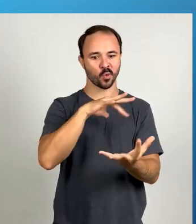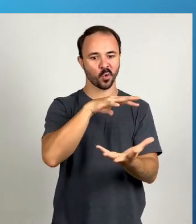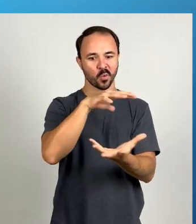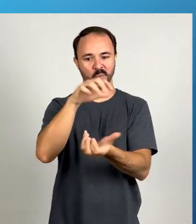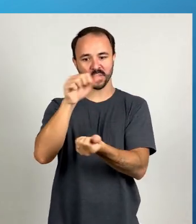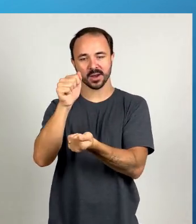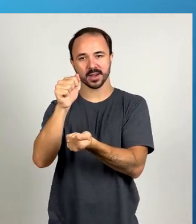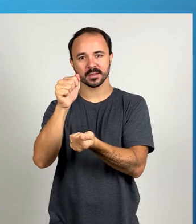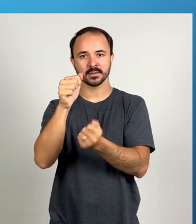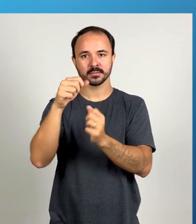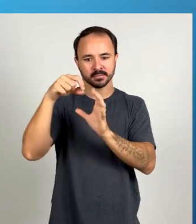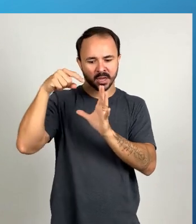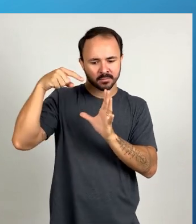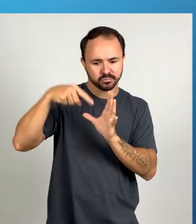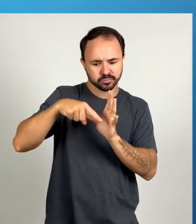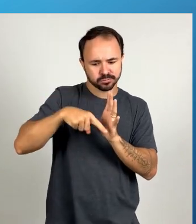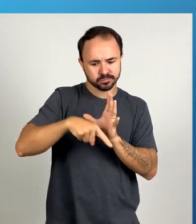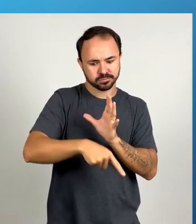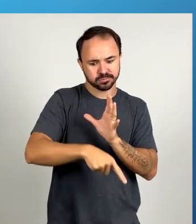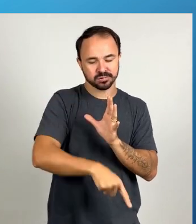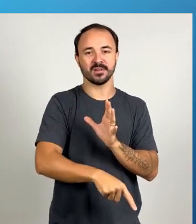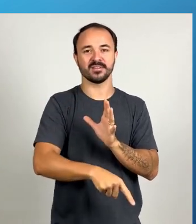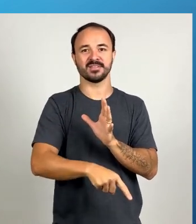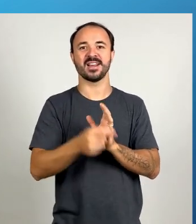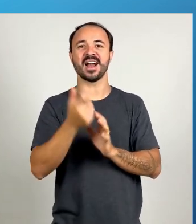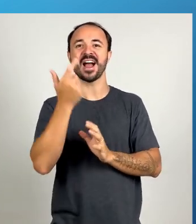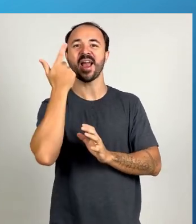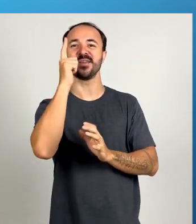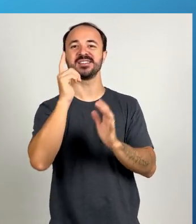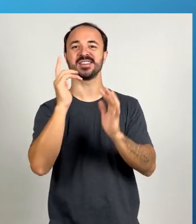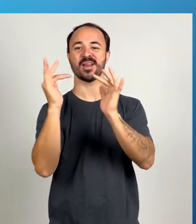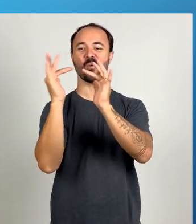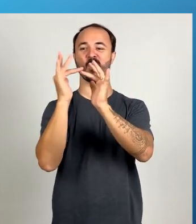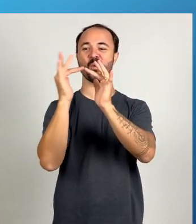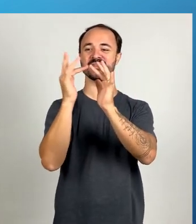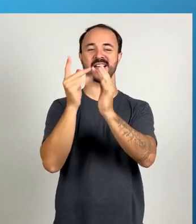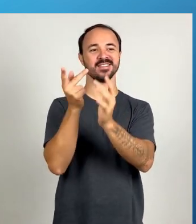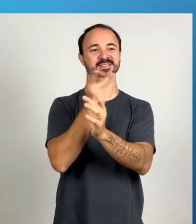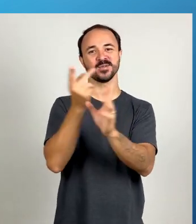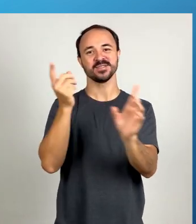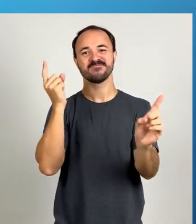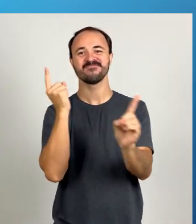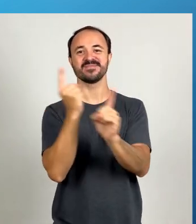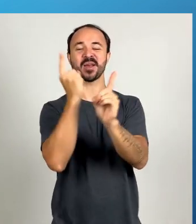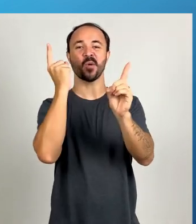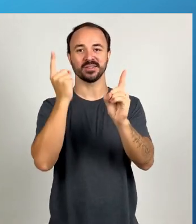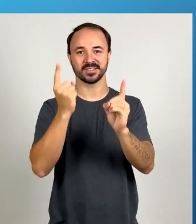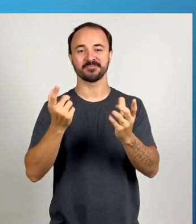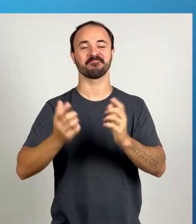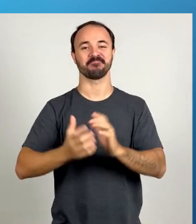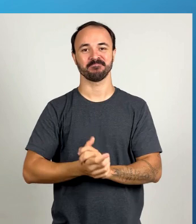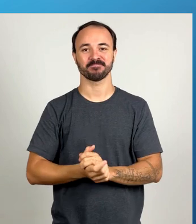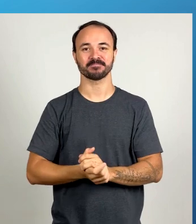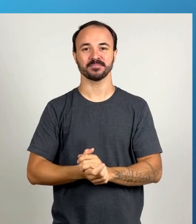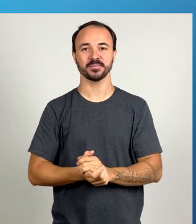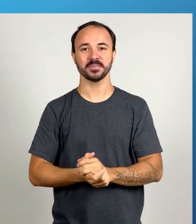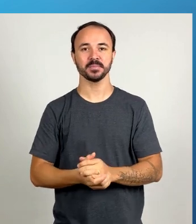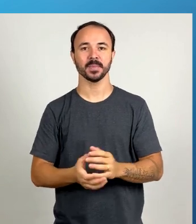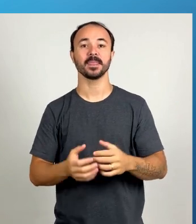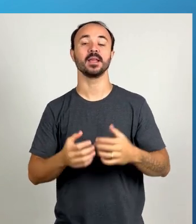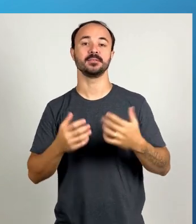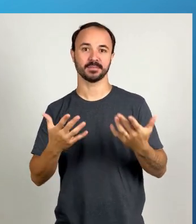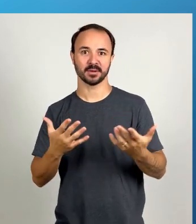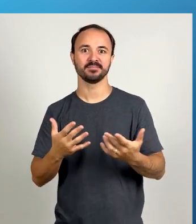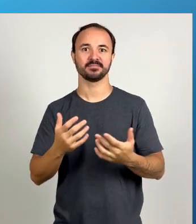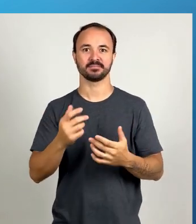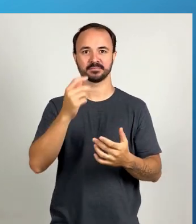geografia em relação ao meridiano de Greenwich e a sua antípoda, né, que é a LID, Linha Internacional de Data, que define